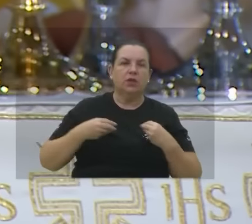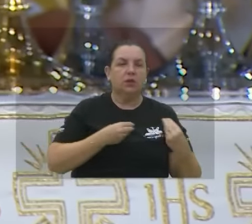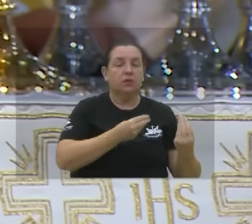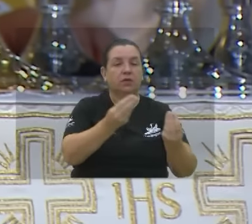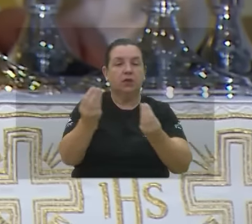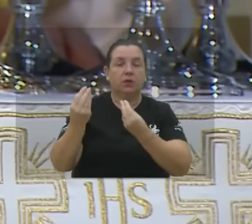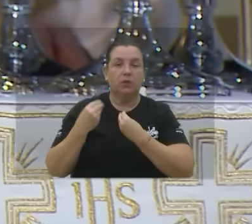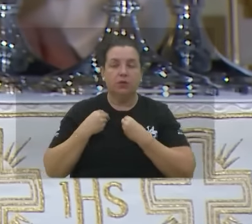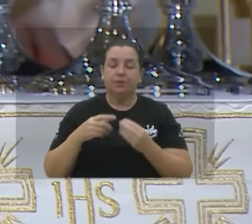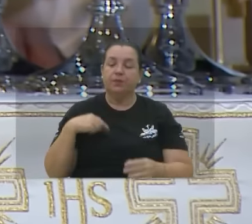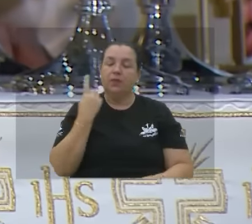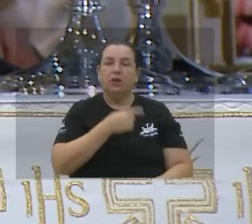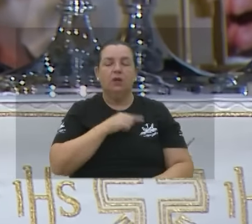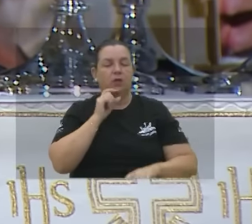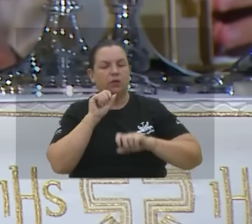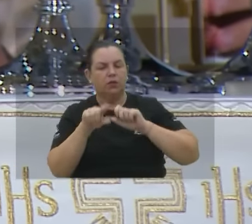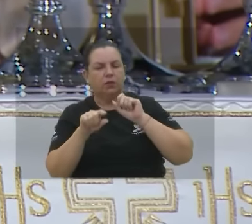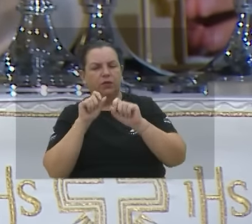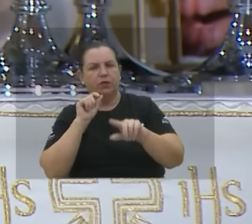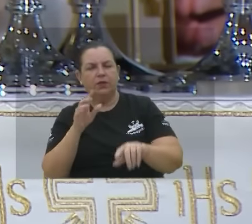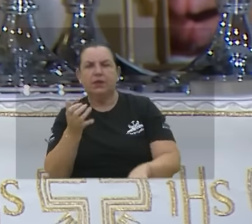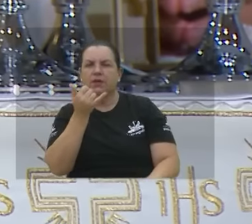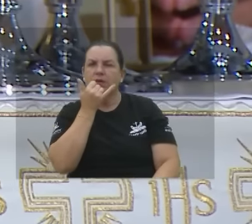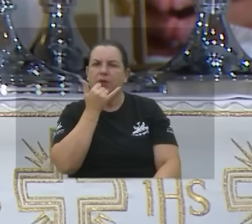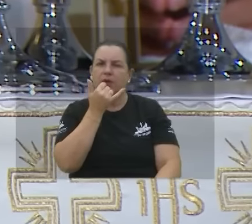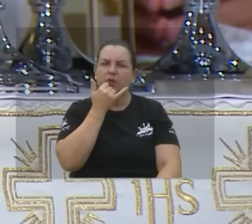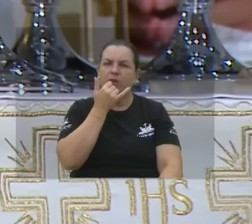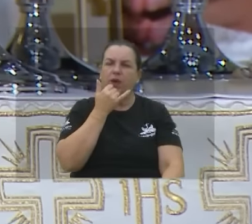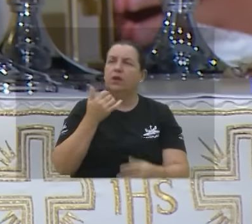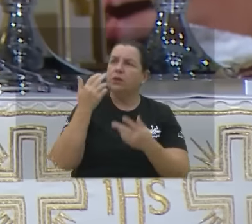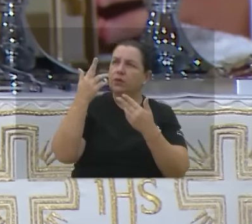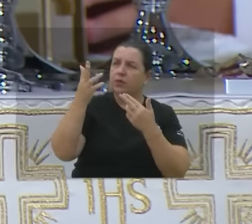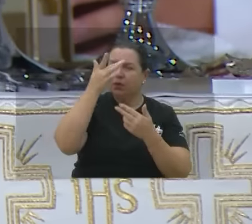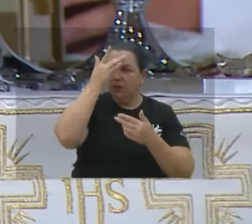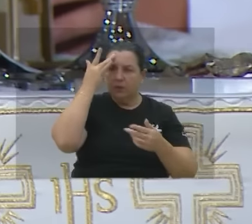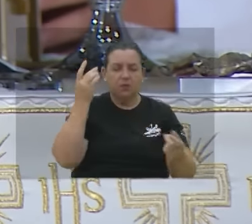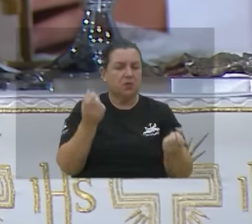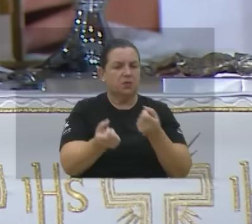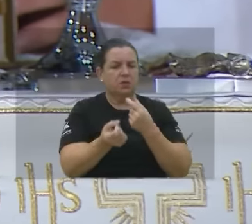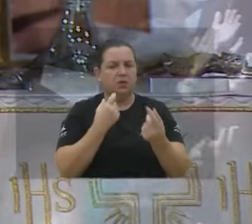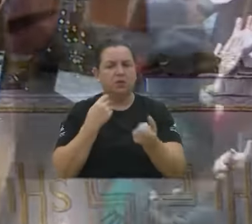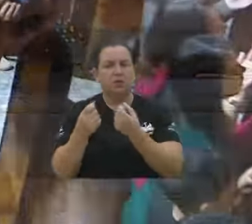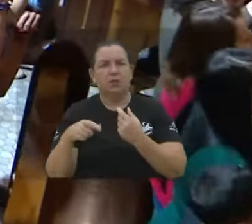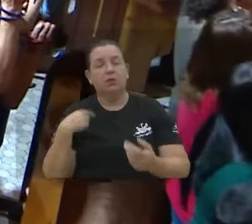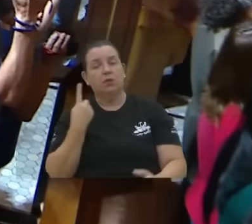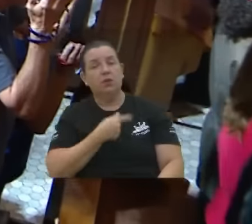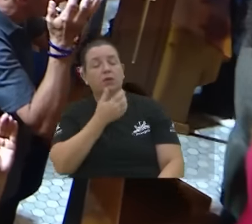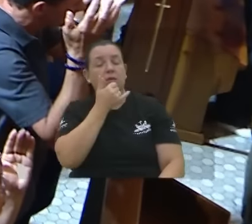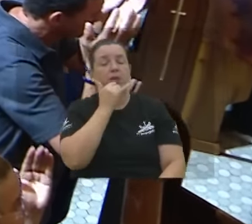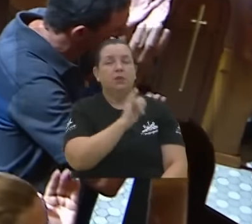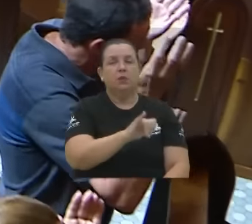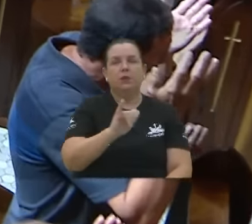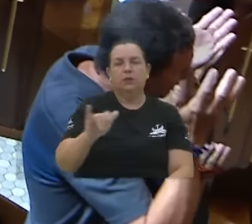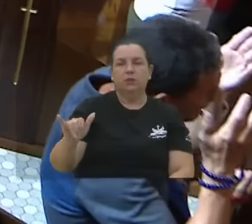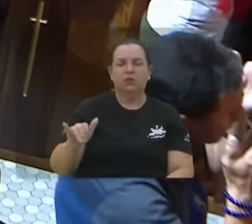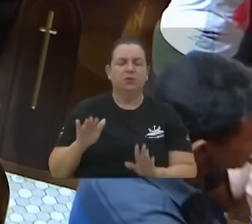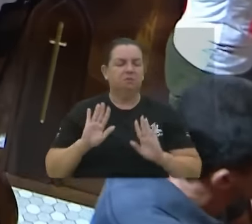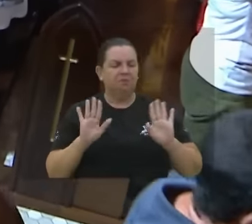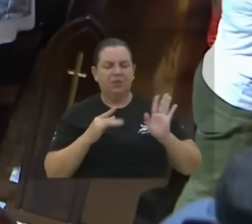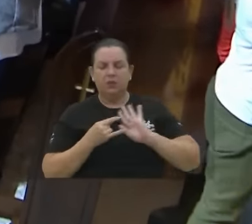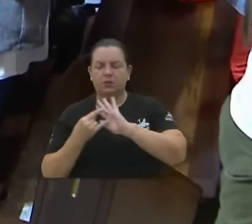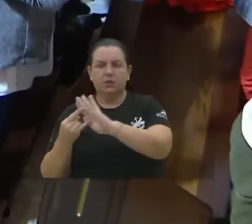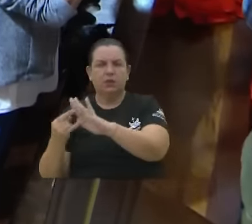dia nos dai hoje, perdoai-nos as nossas ofensas, assim como nós perdoamos a quem